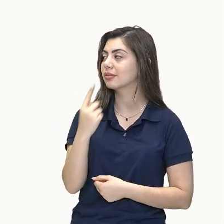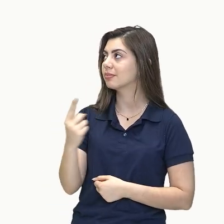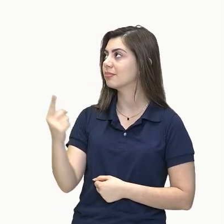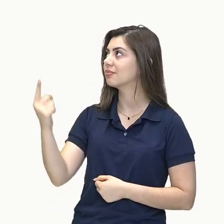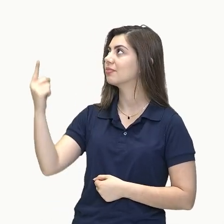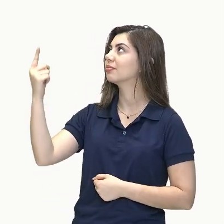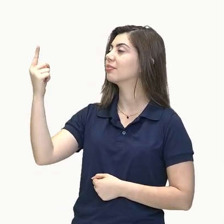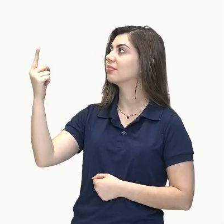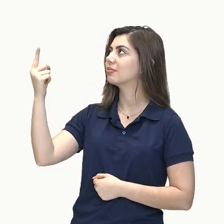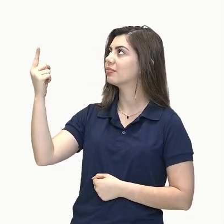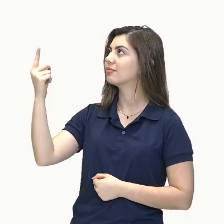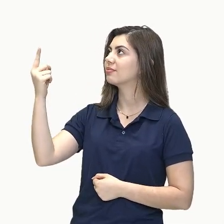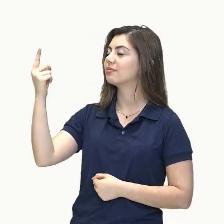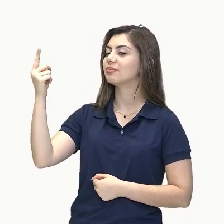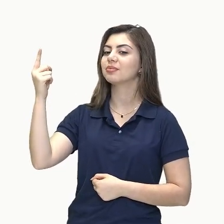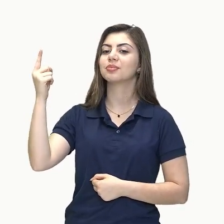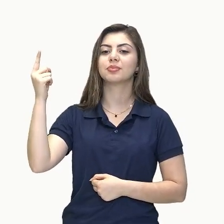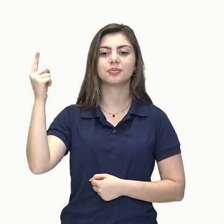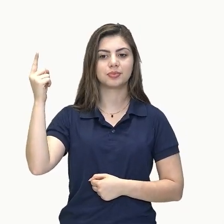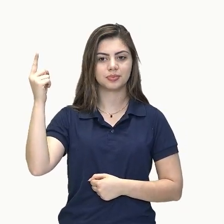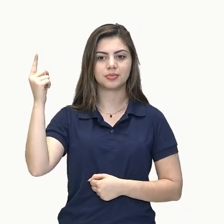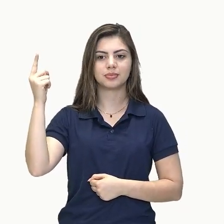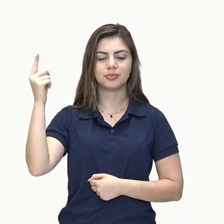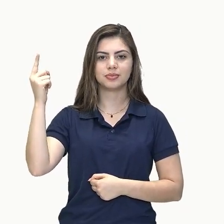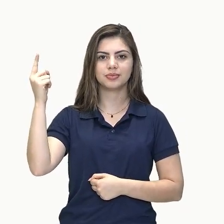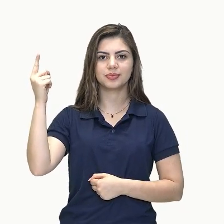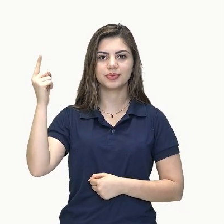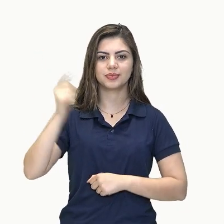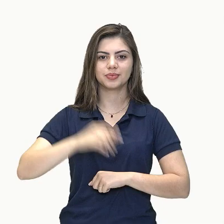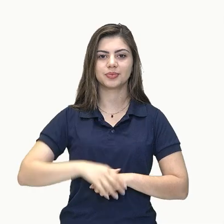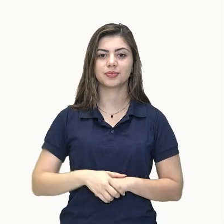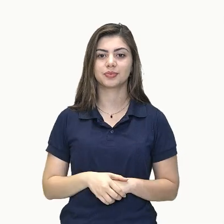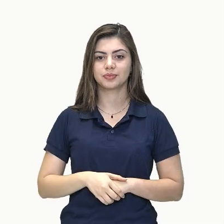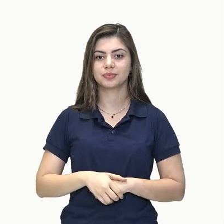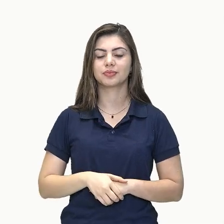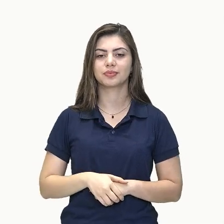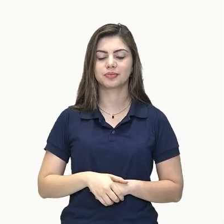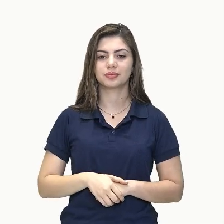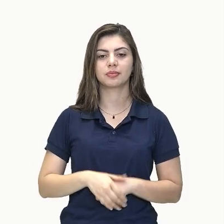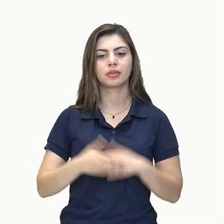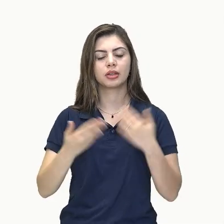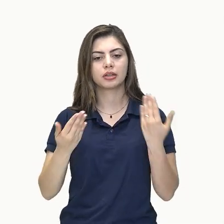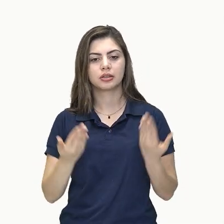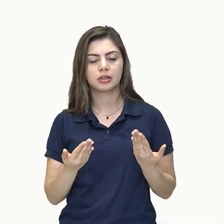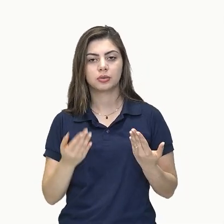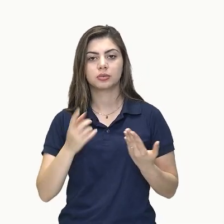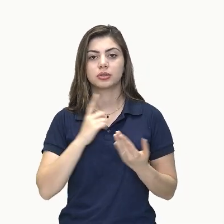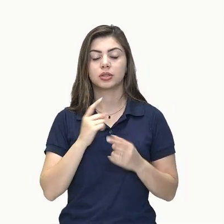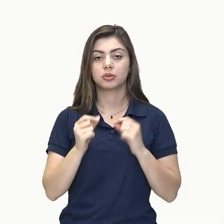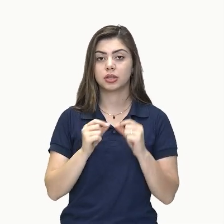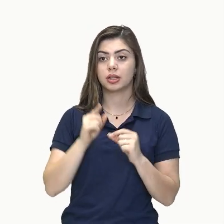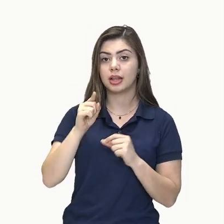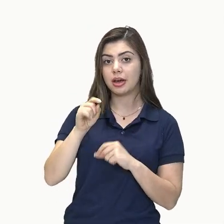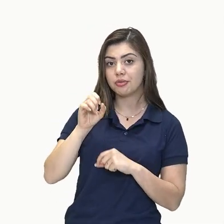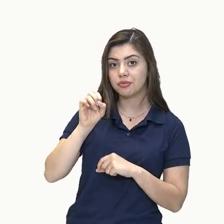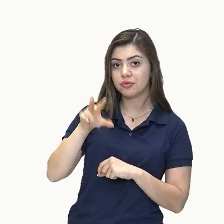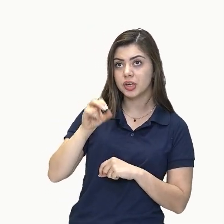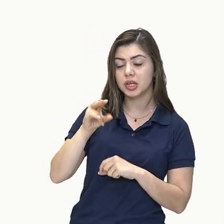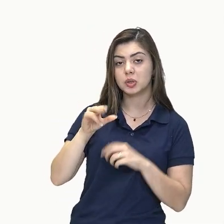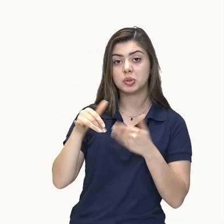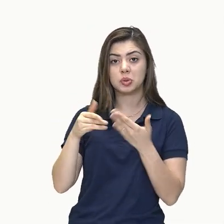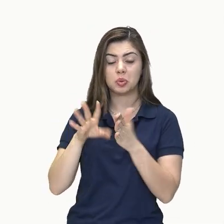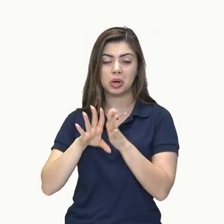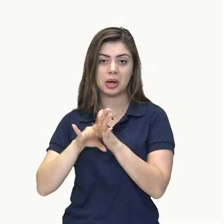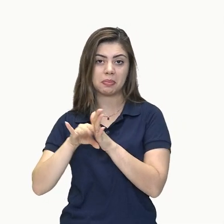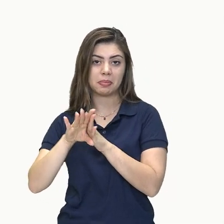anticorpos acontece. Então, uma forma enfraquecida ou inativa do agente causador da doença,